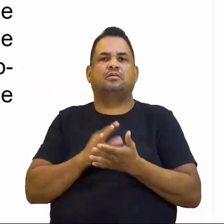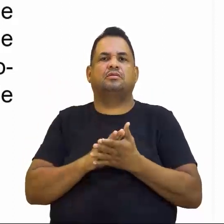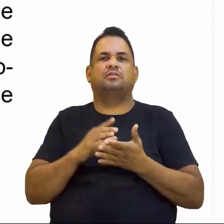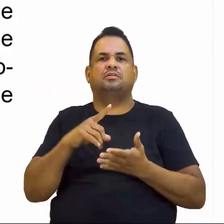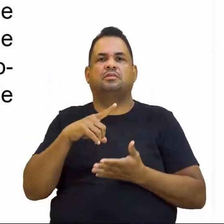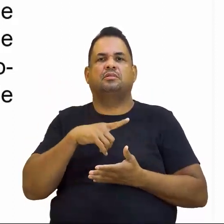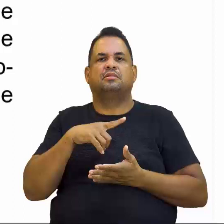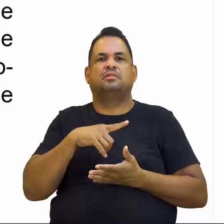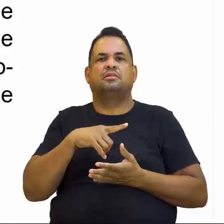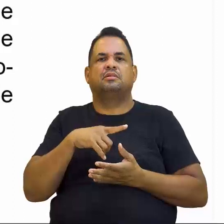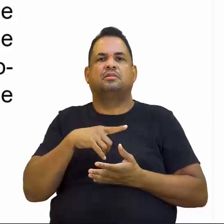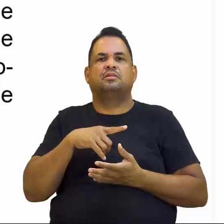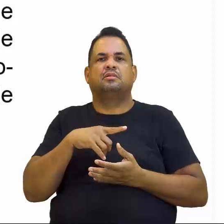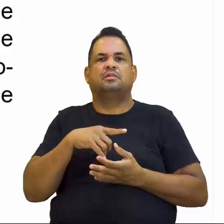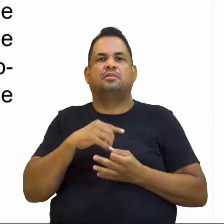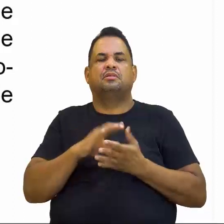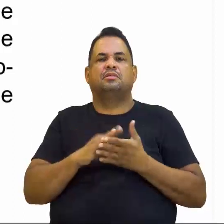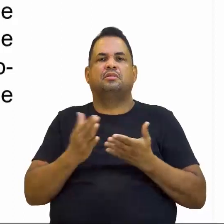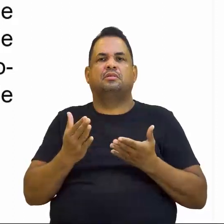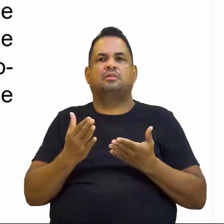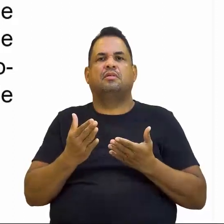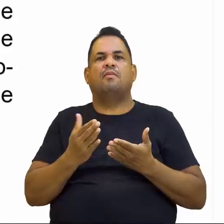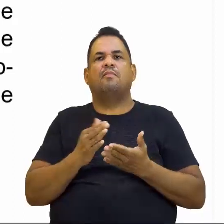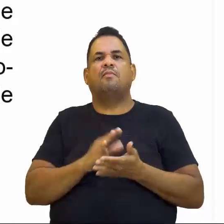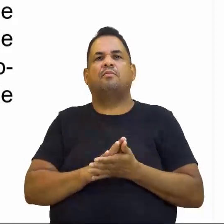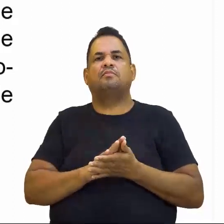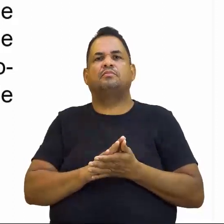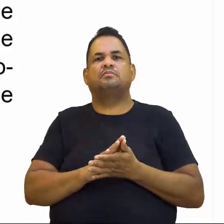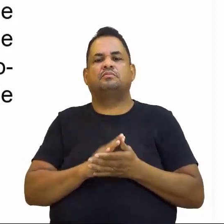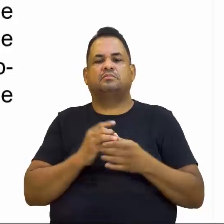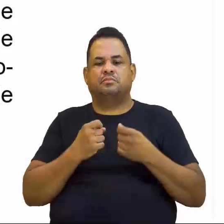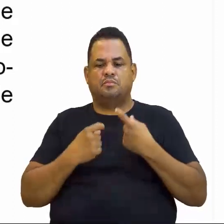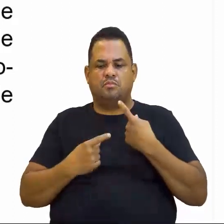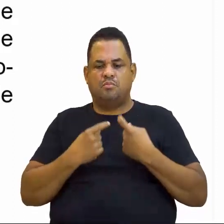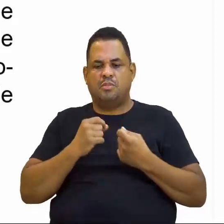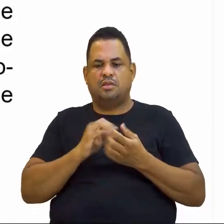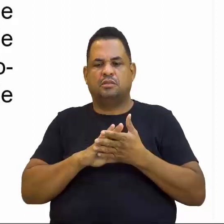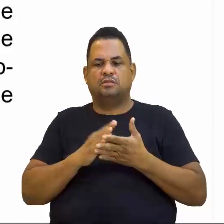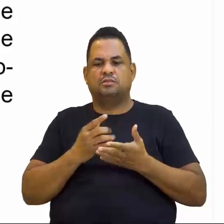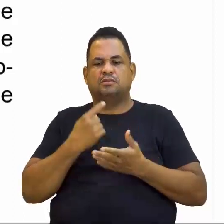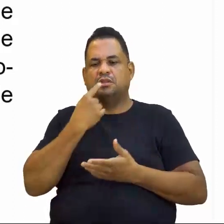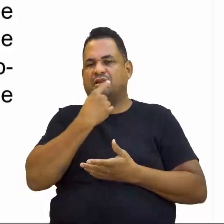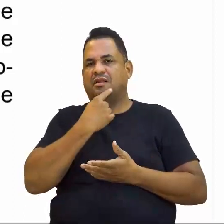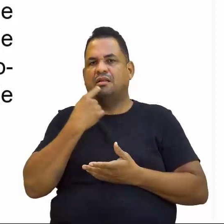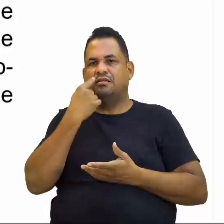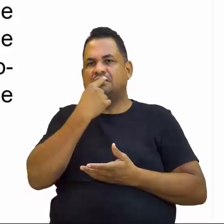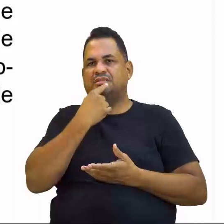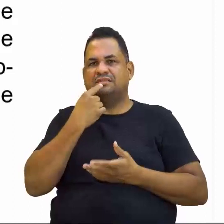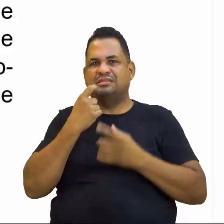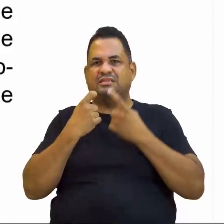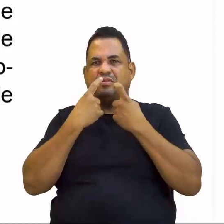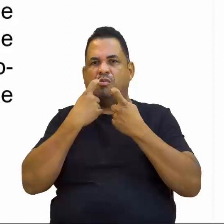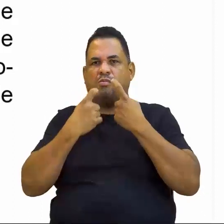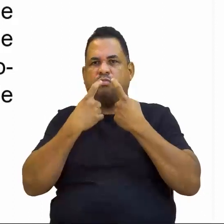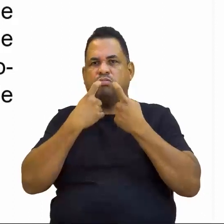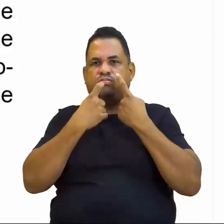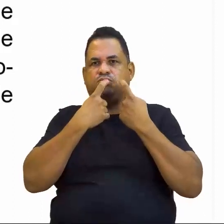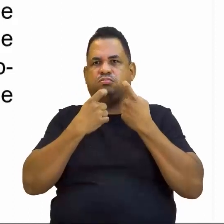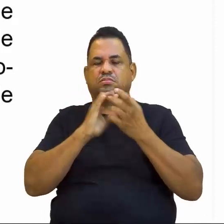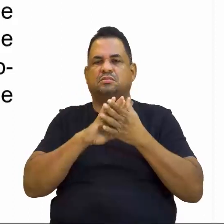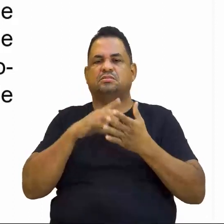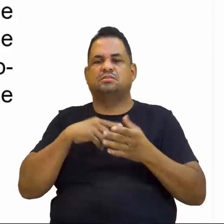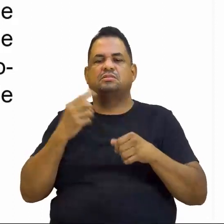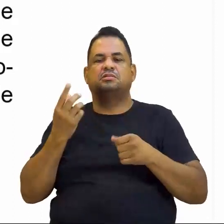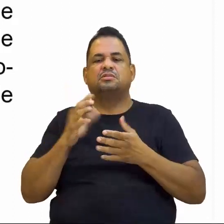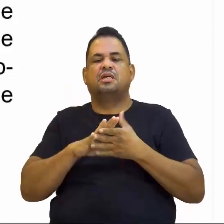estar com uma predisposição que as bactérias que existem na nossa boca causem cáries nos nossos dentes.